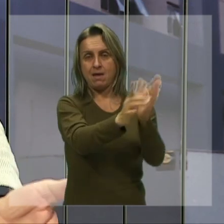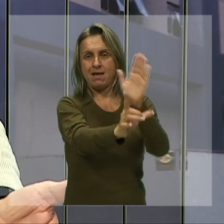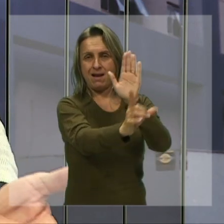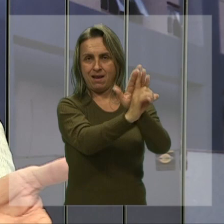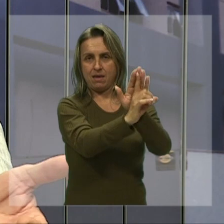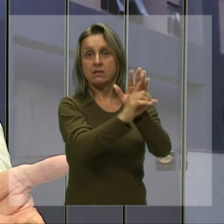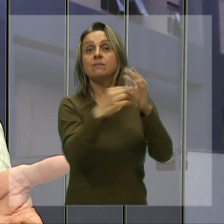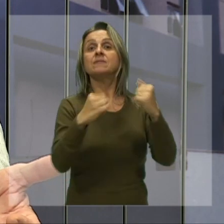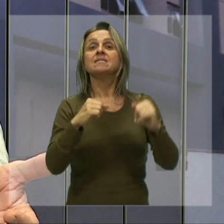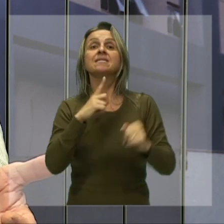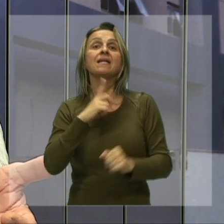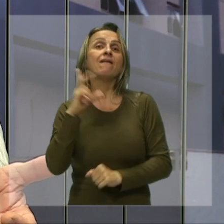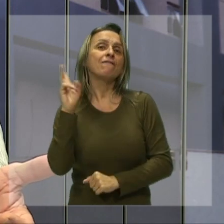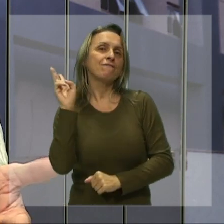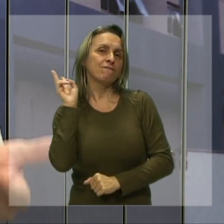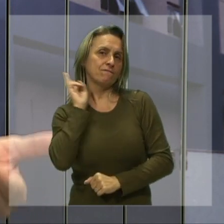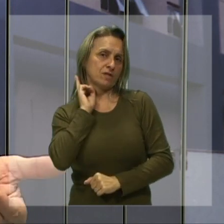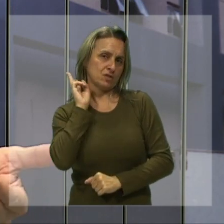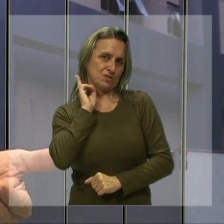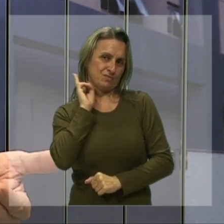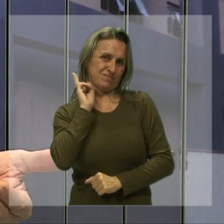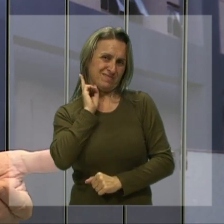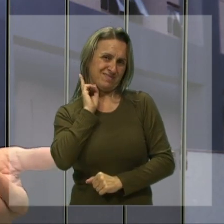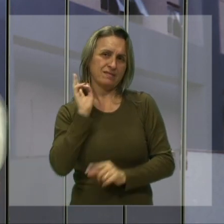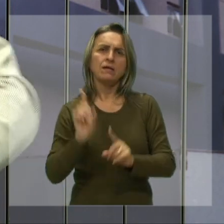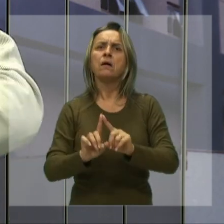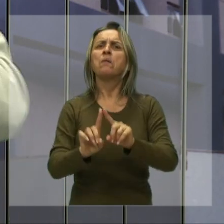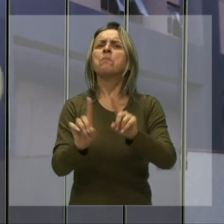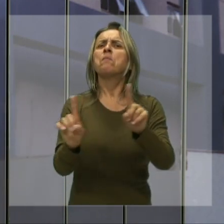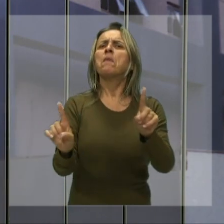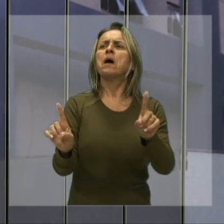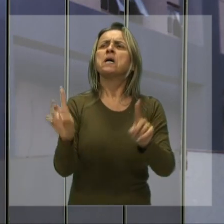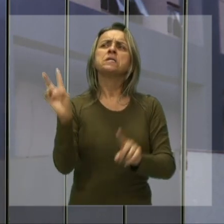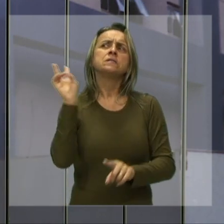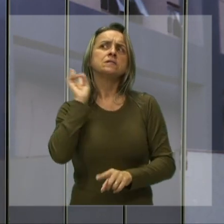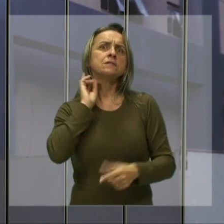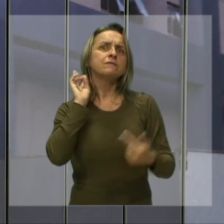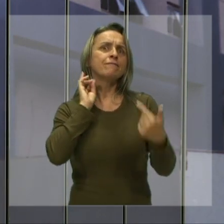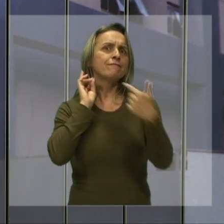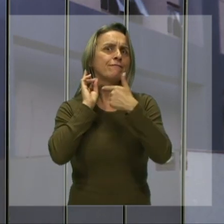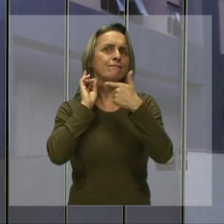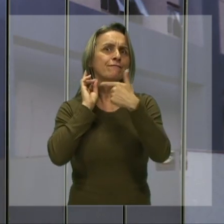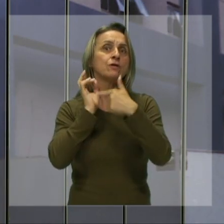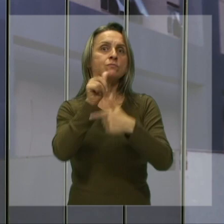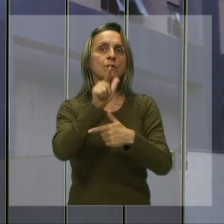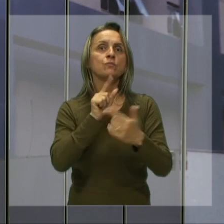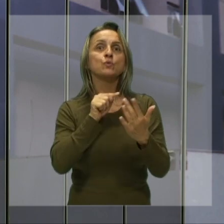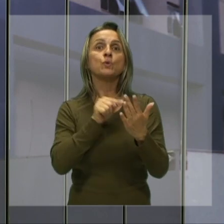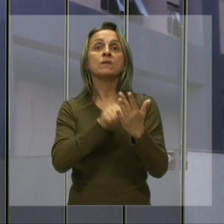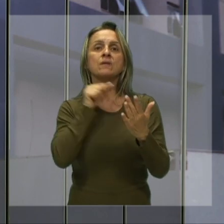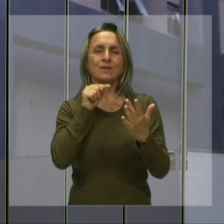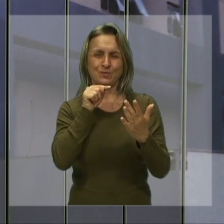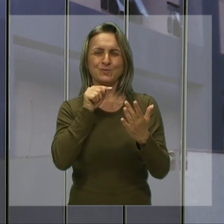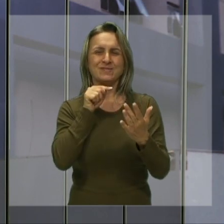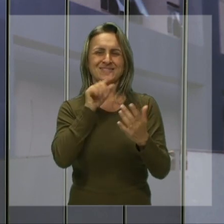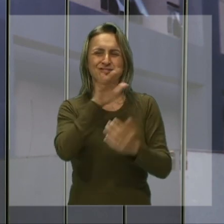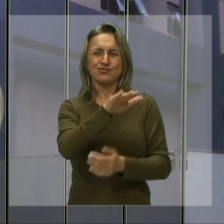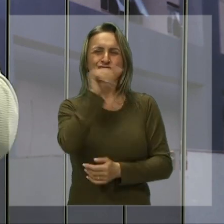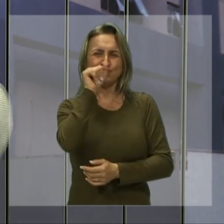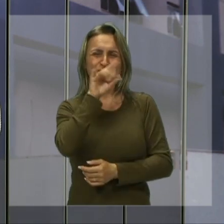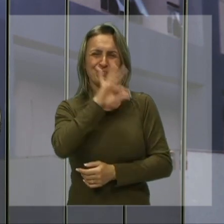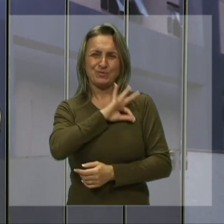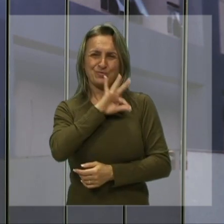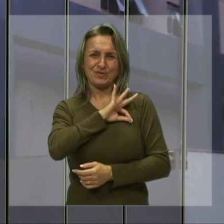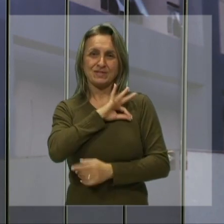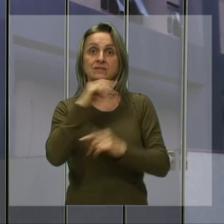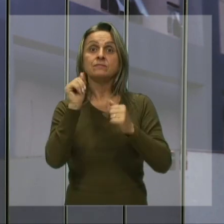tem que ter a vítima. Só que para ter a vítima, a pessoa que denuncia, que chama as forças de segurança,